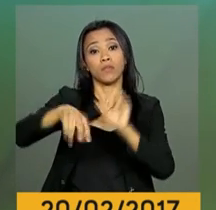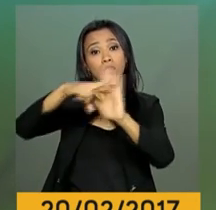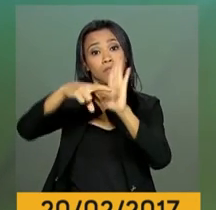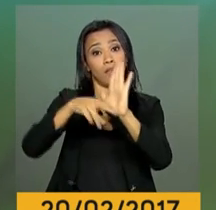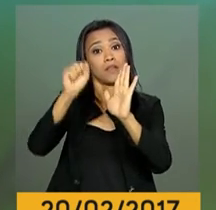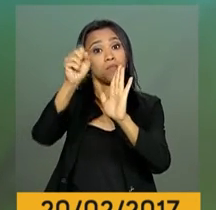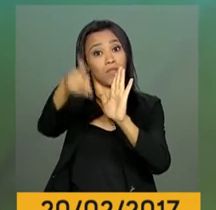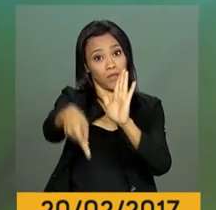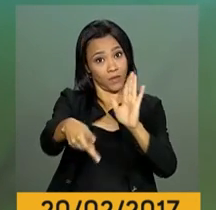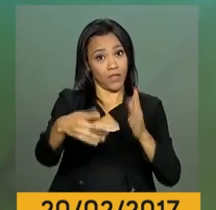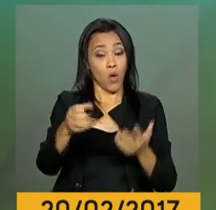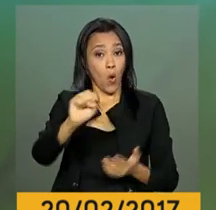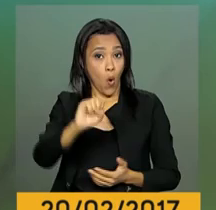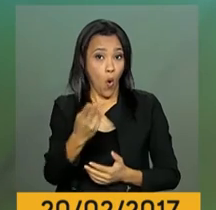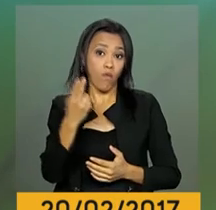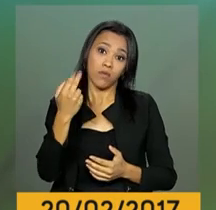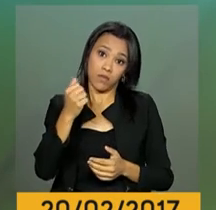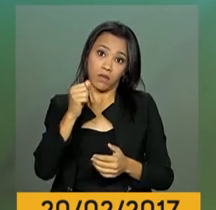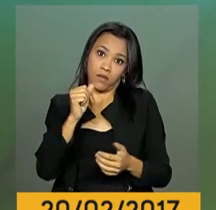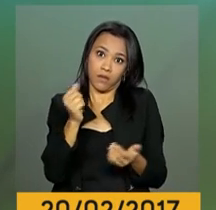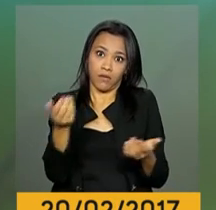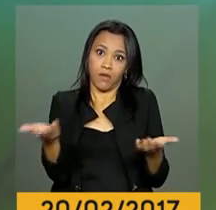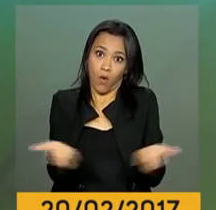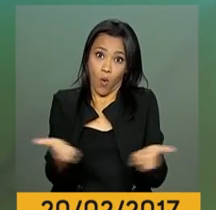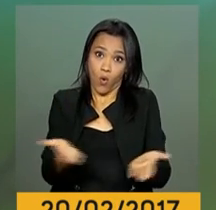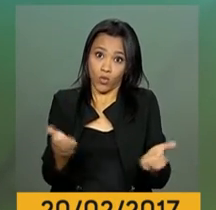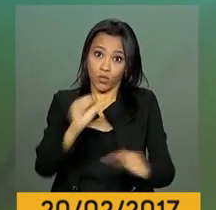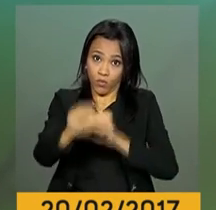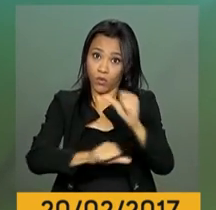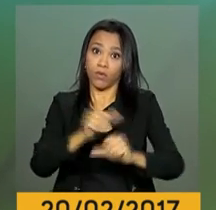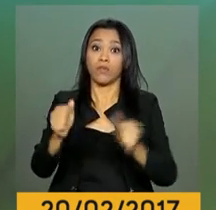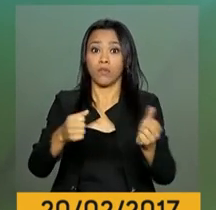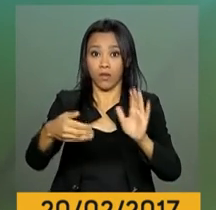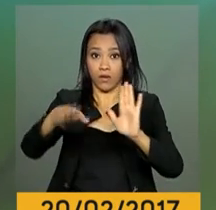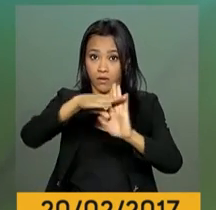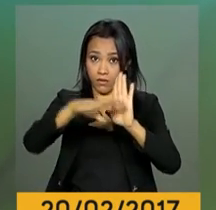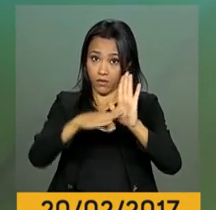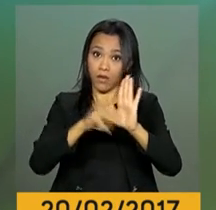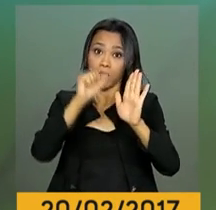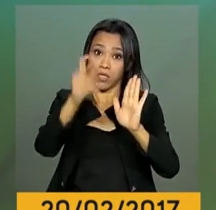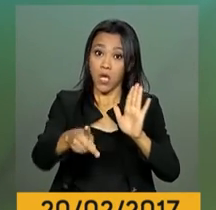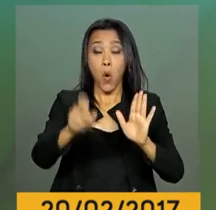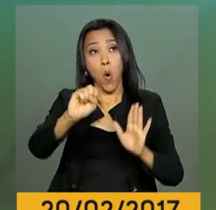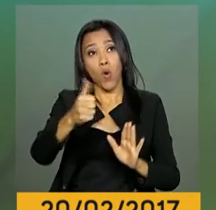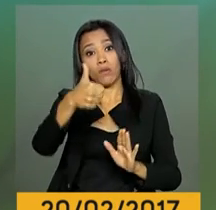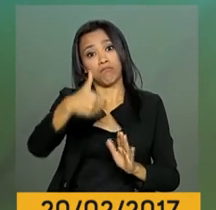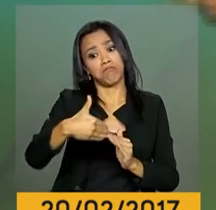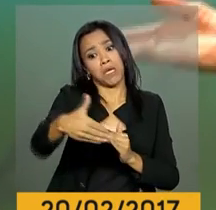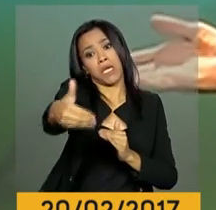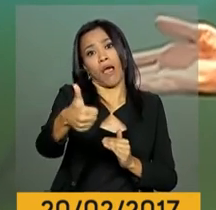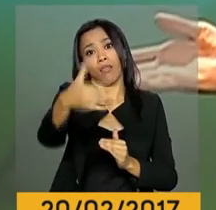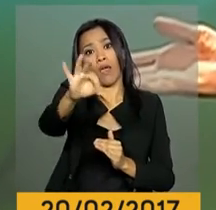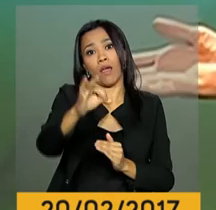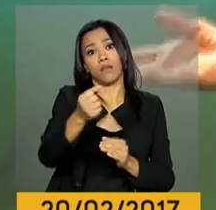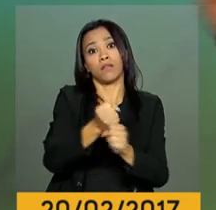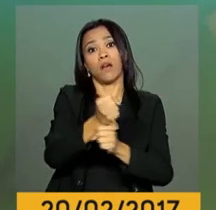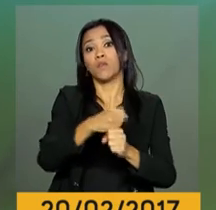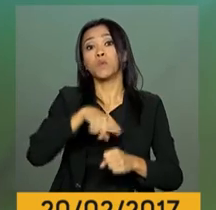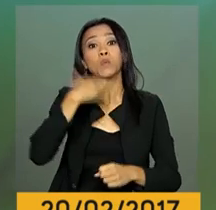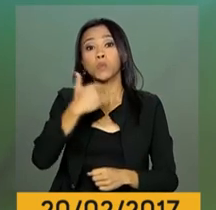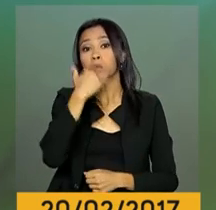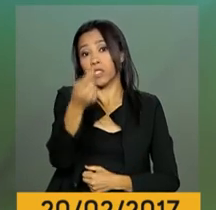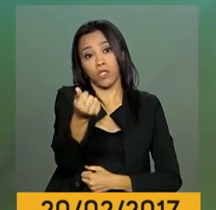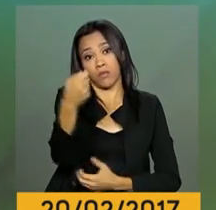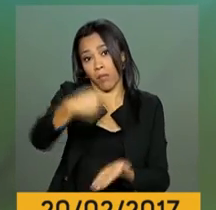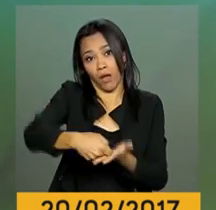você reforma a Previdência hoje, ou daqui a 10 anos, quando você for bater as portas do governo, não tem dinheiro para pagar, como